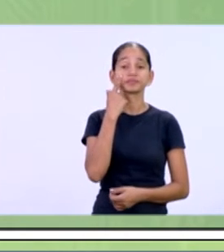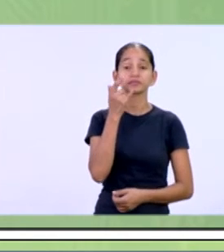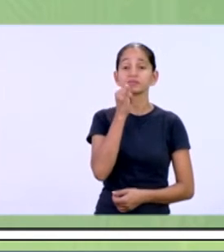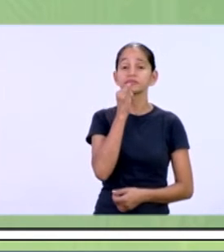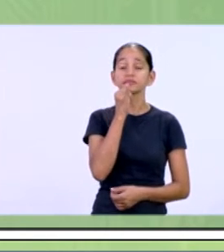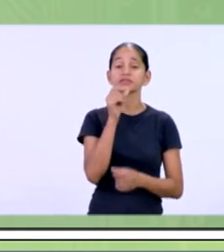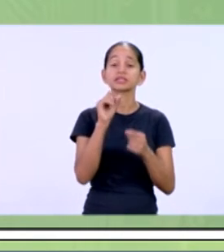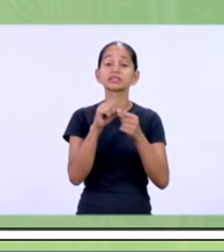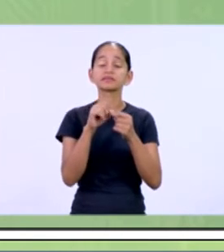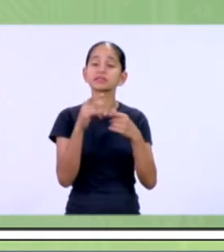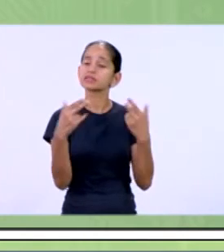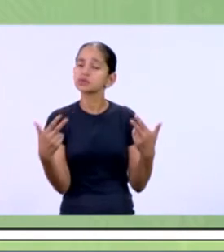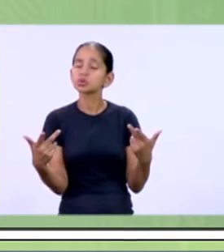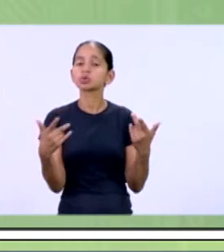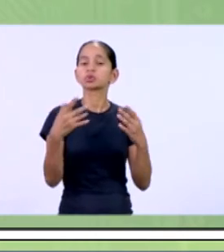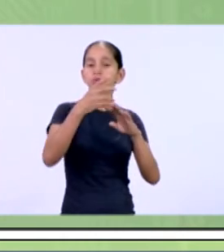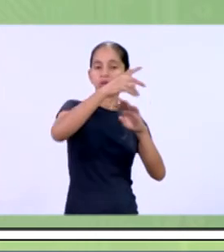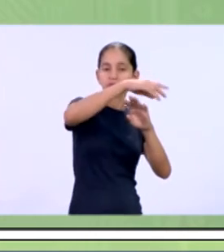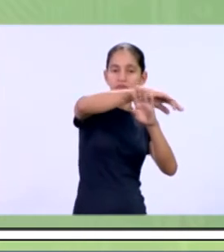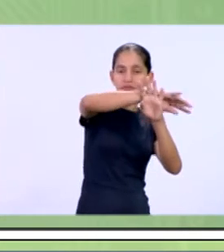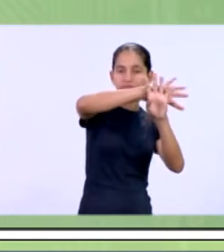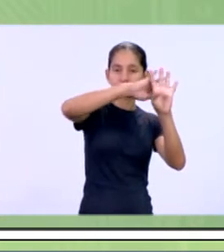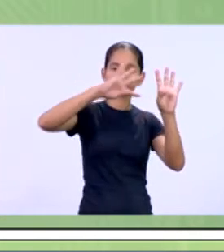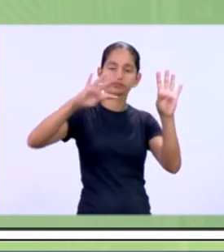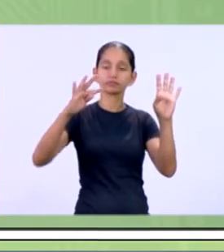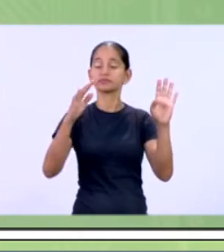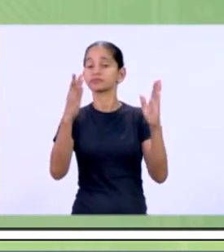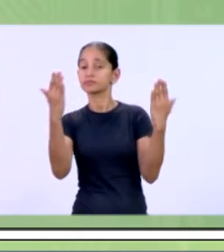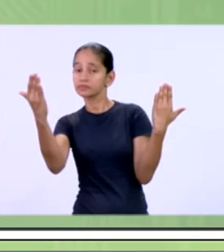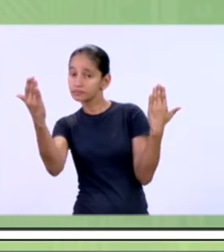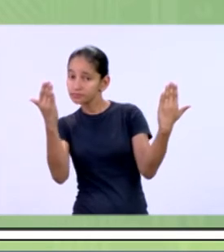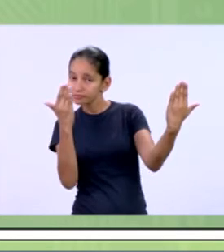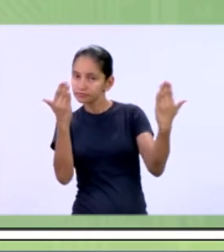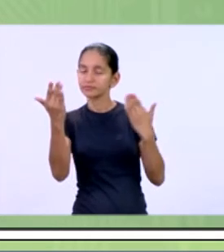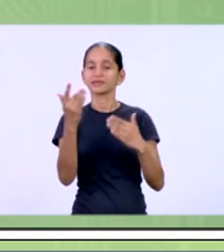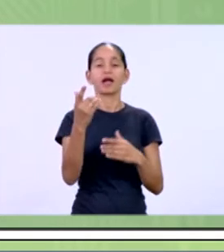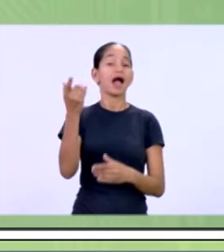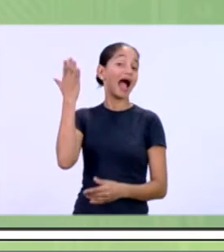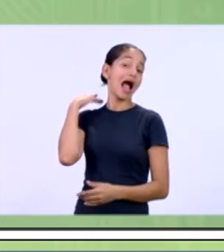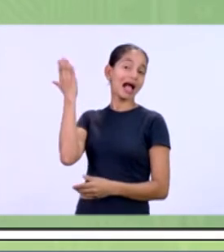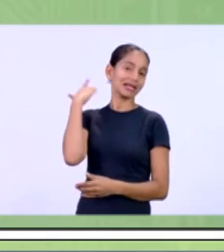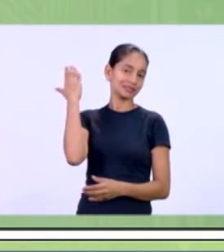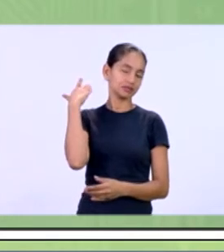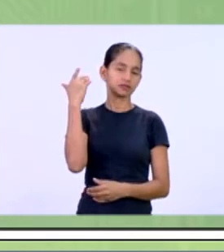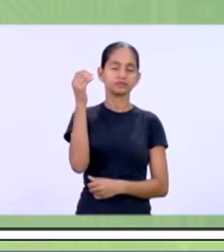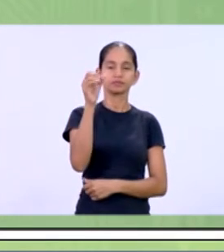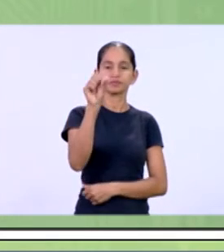nossos parâmetros. Então, se a gente olhar lá do Simples Nacional, eu tive